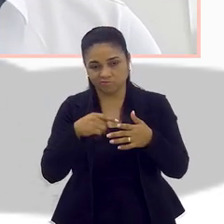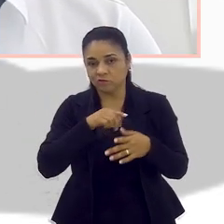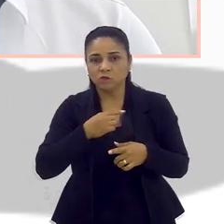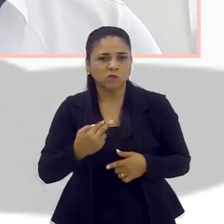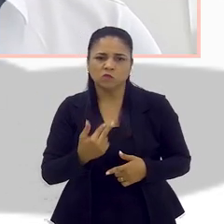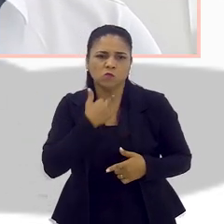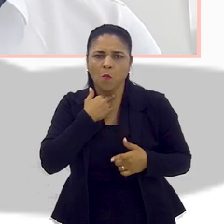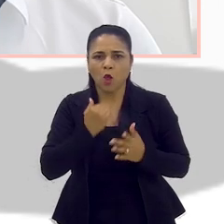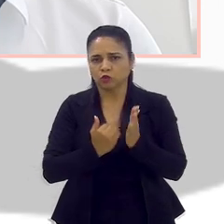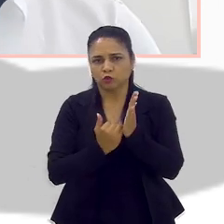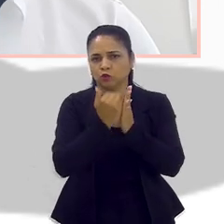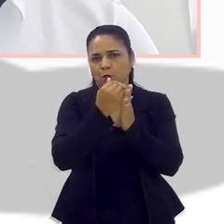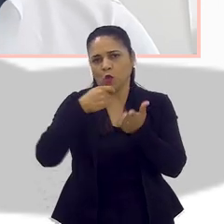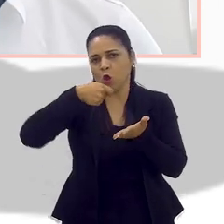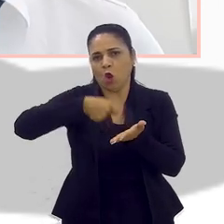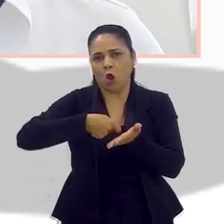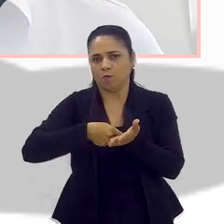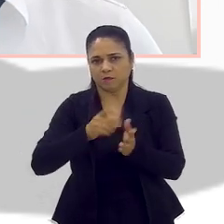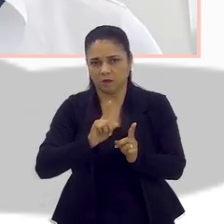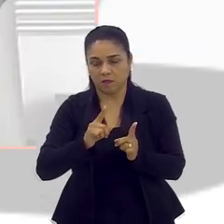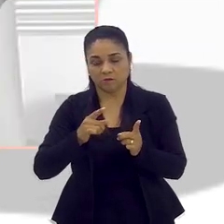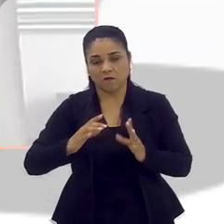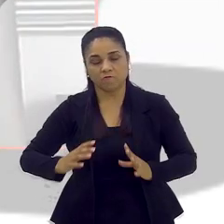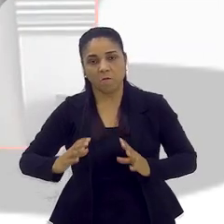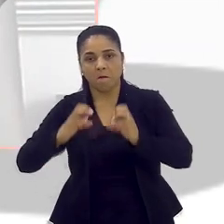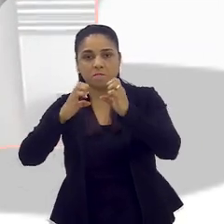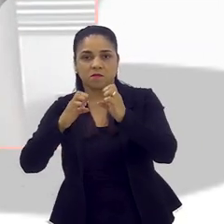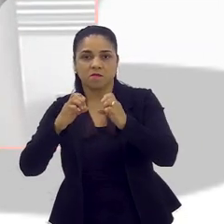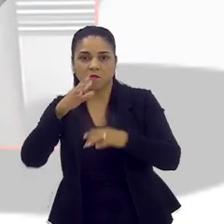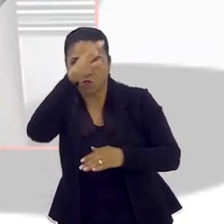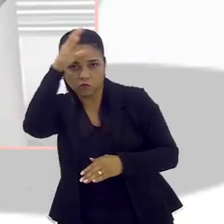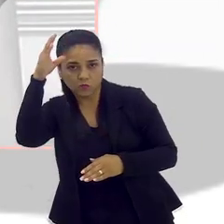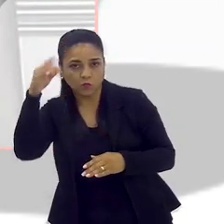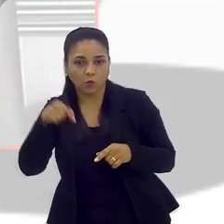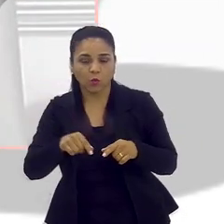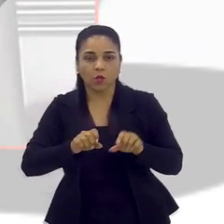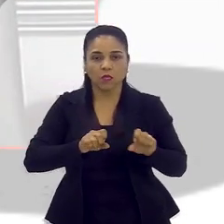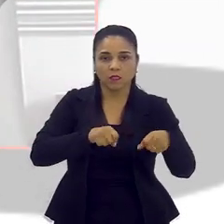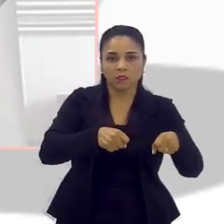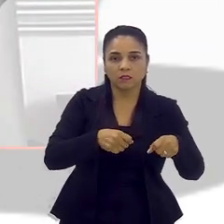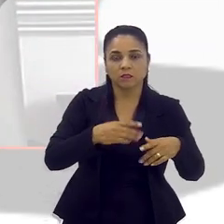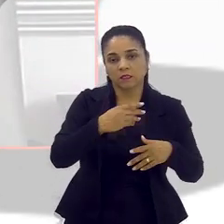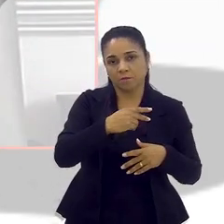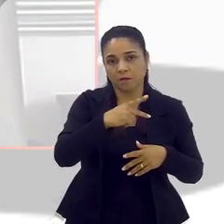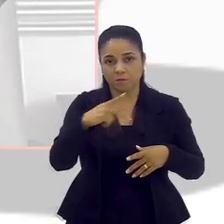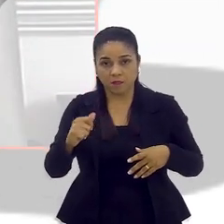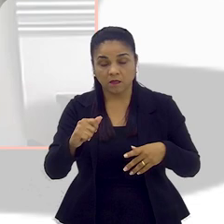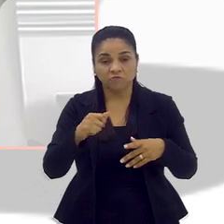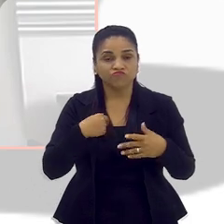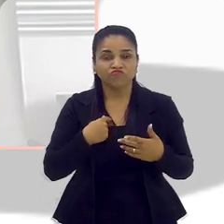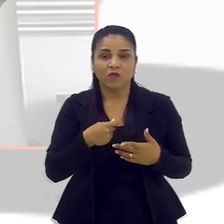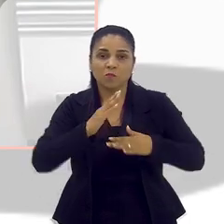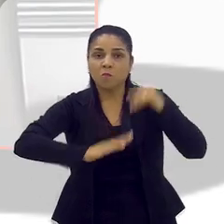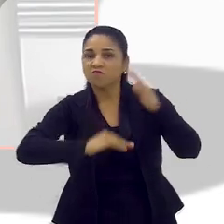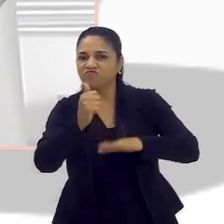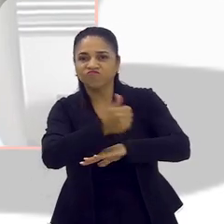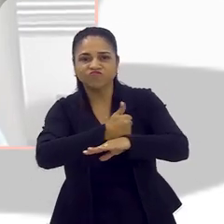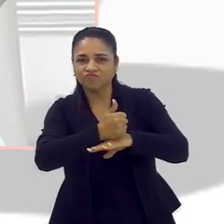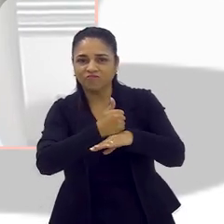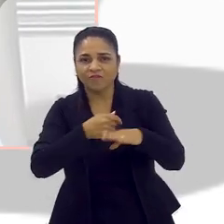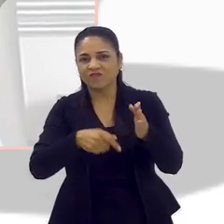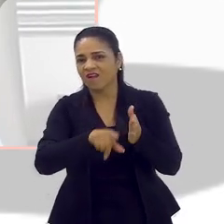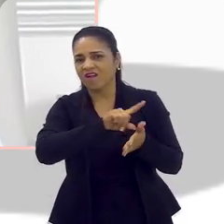consumidores. Virou uma briga, né? Entregador versus consumidor. E também, assim, era uma profissão que não tinha